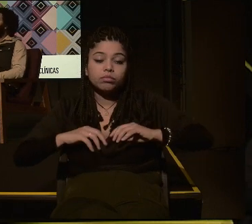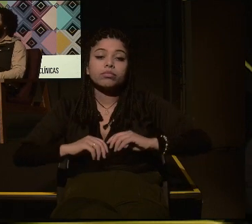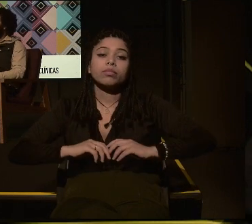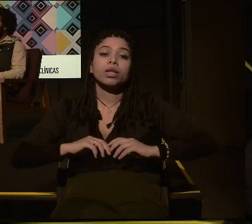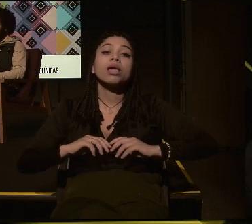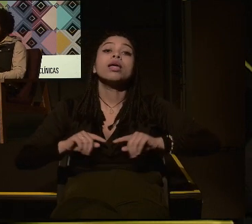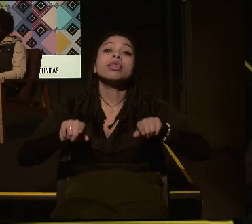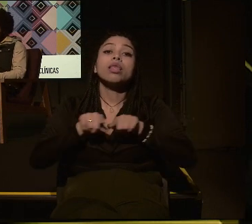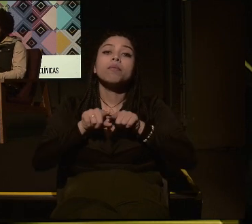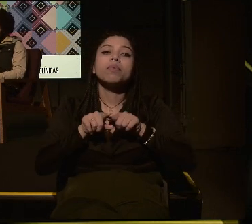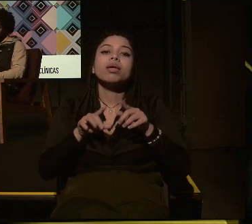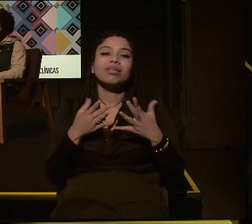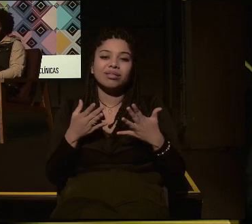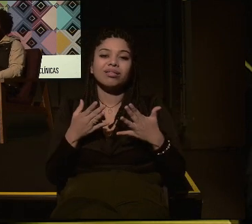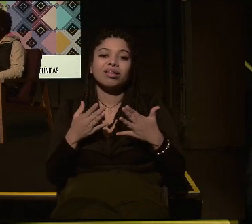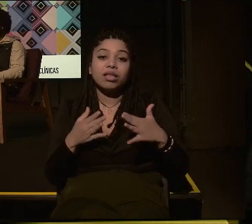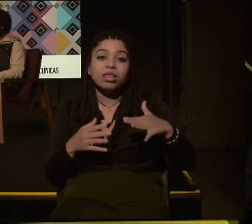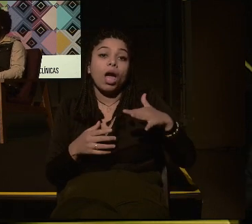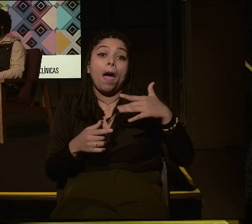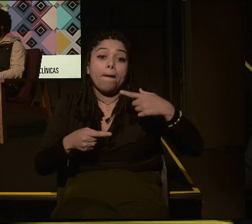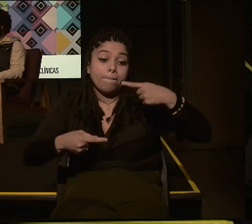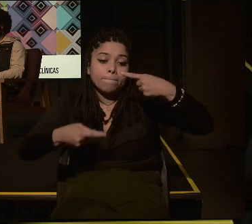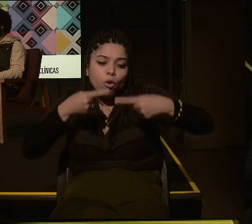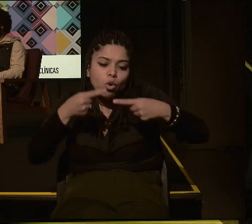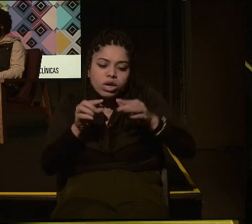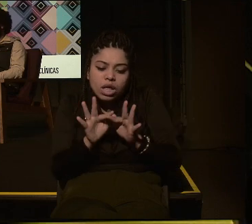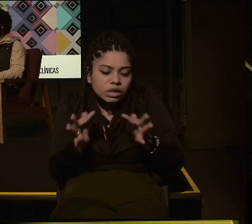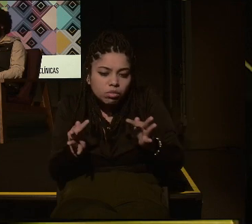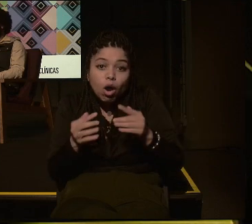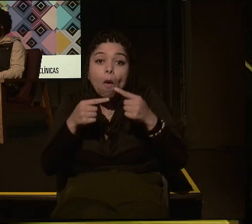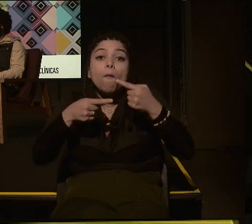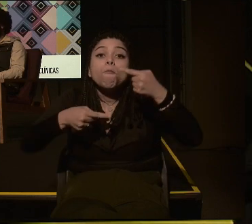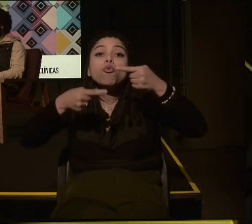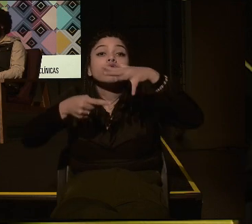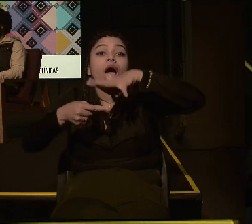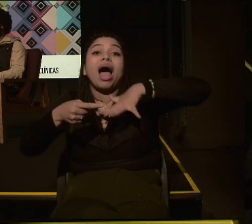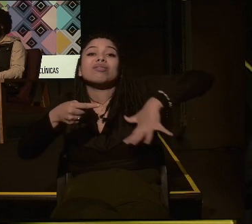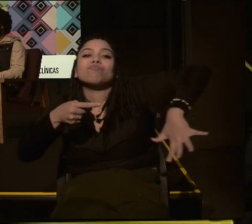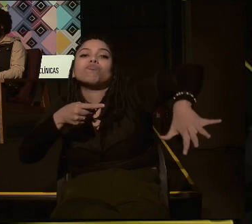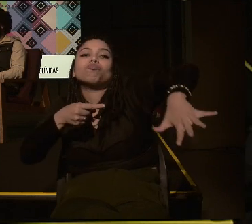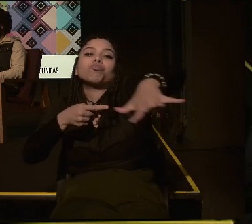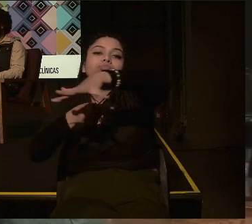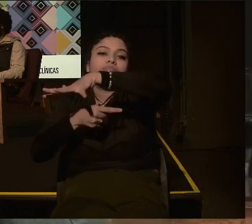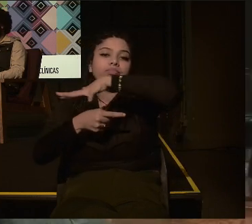política nas instâncias macropolíticas. Não à toa